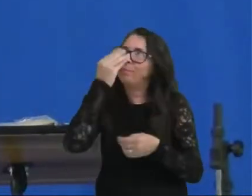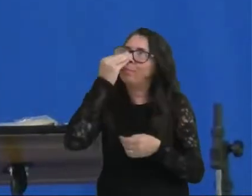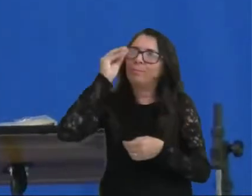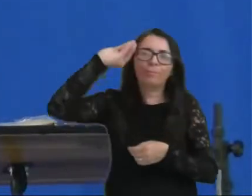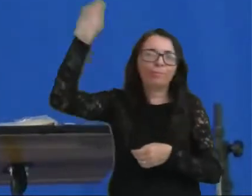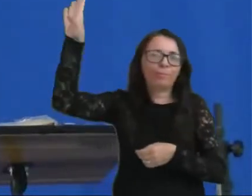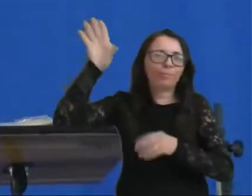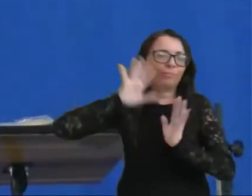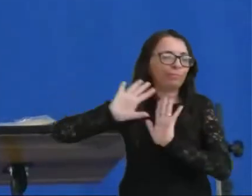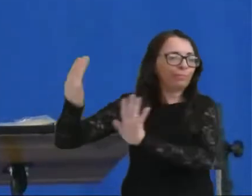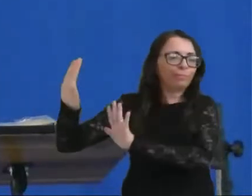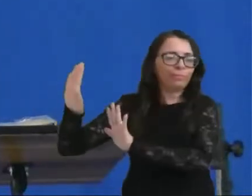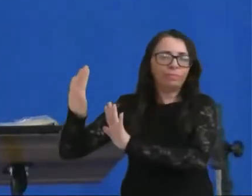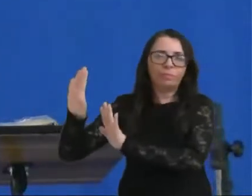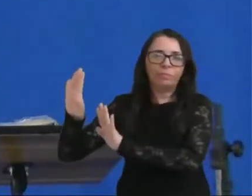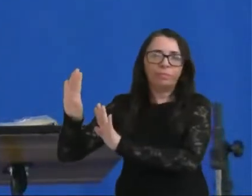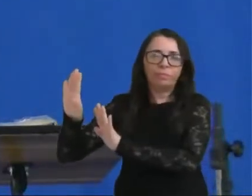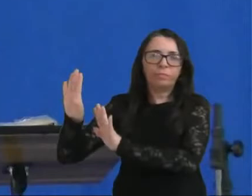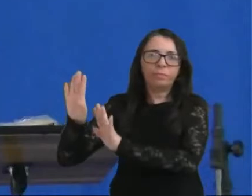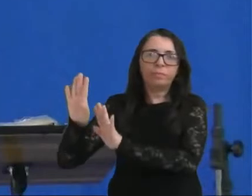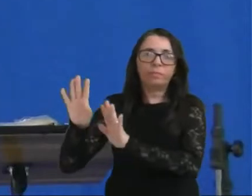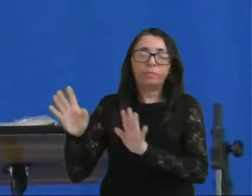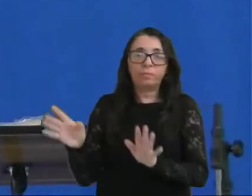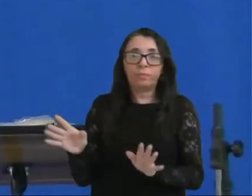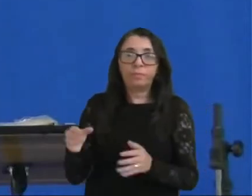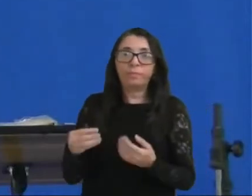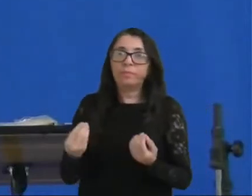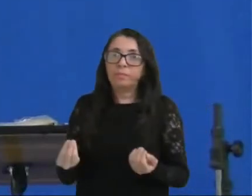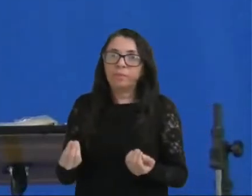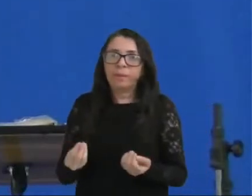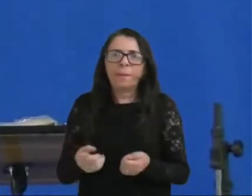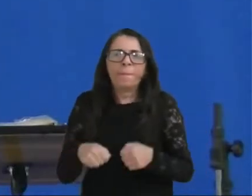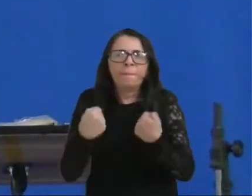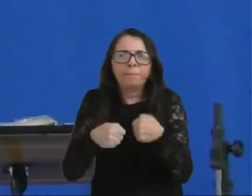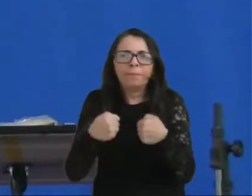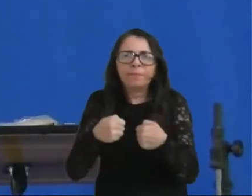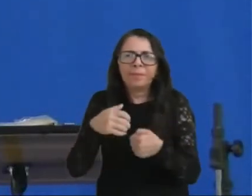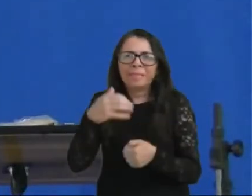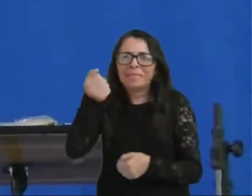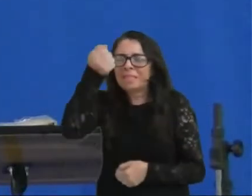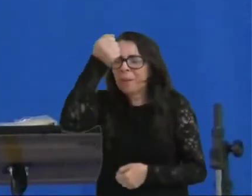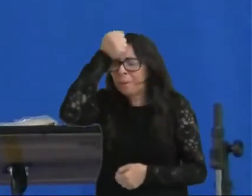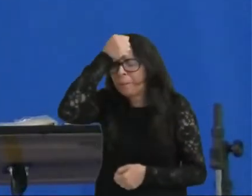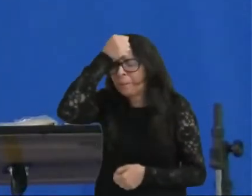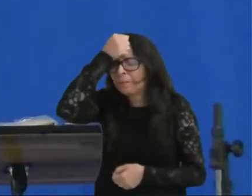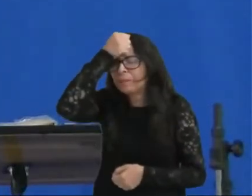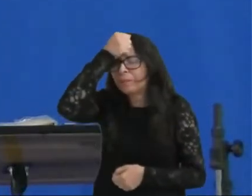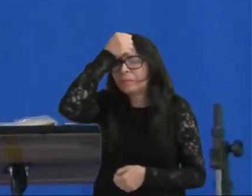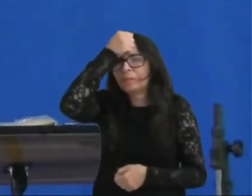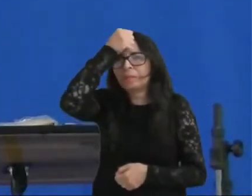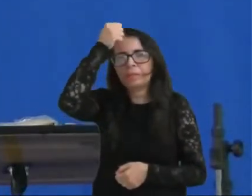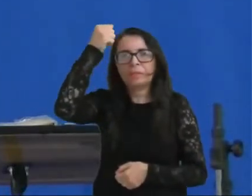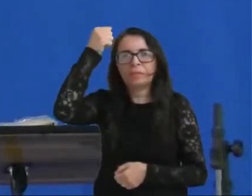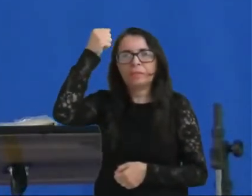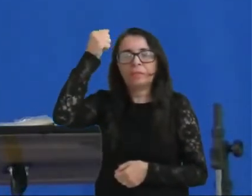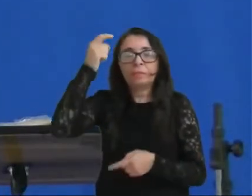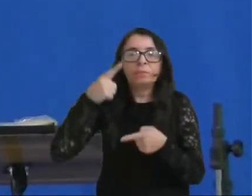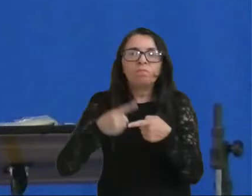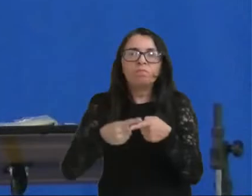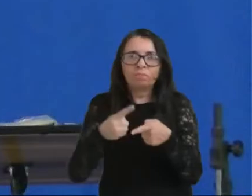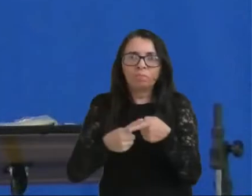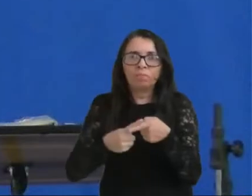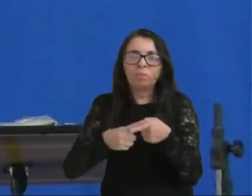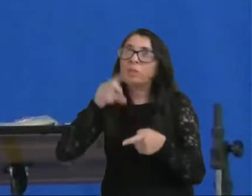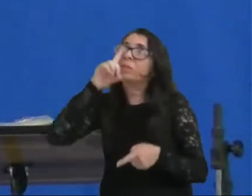no princípio. Se não se arrepender, virei a você e tirarei o seu candelabro do